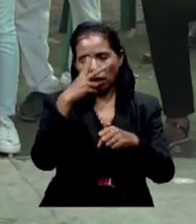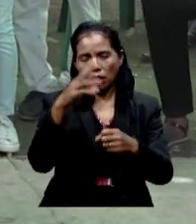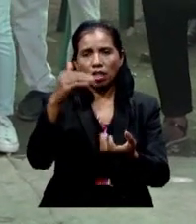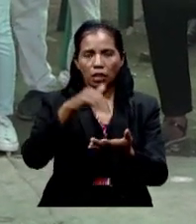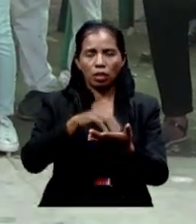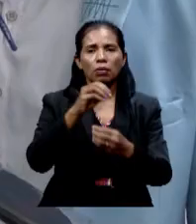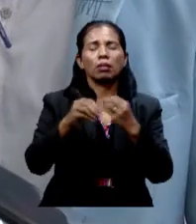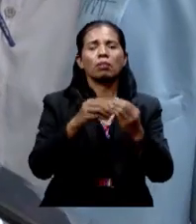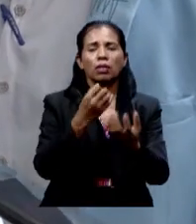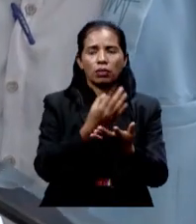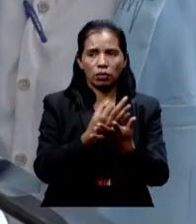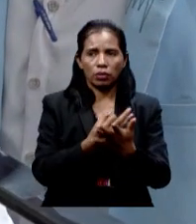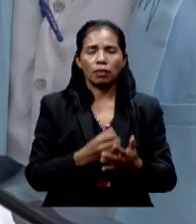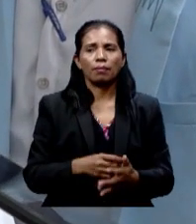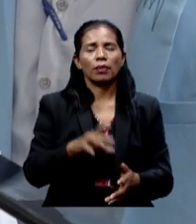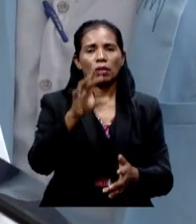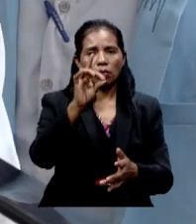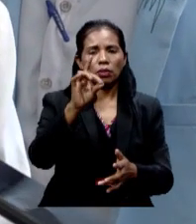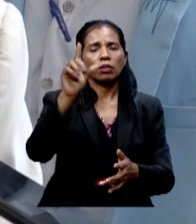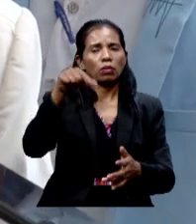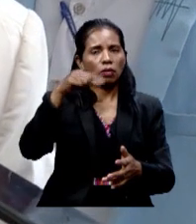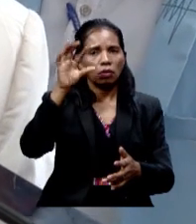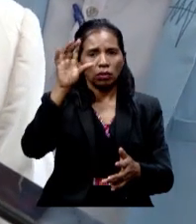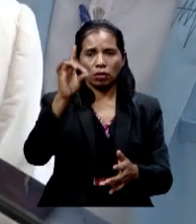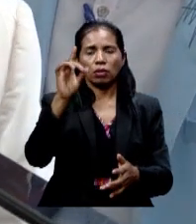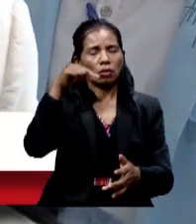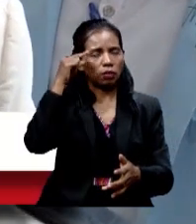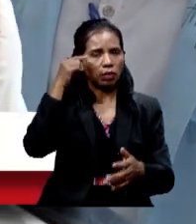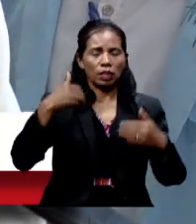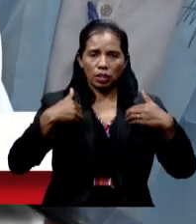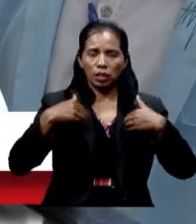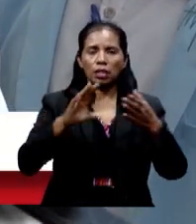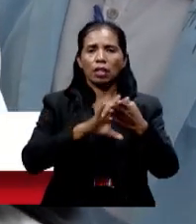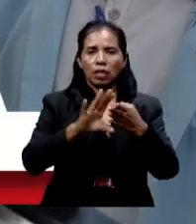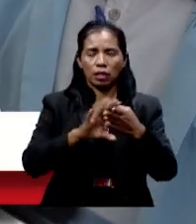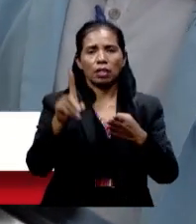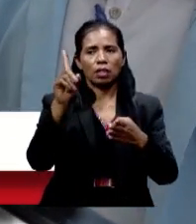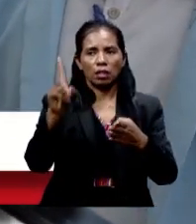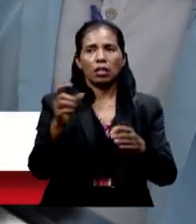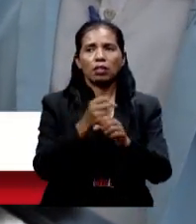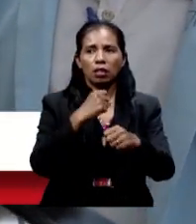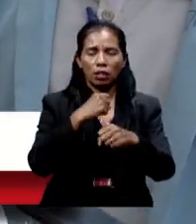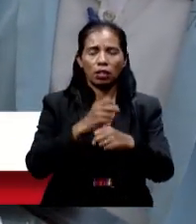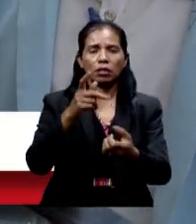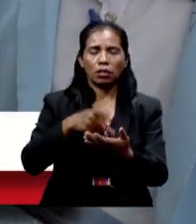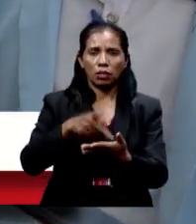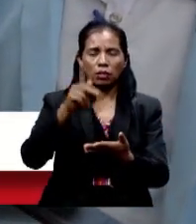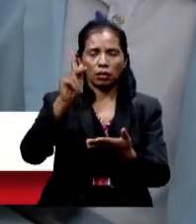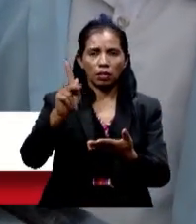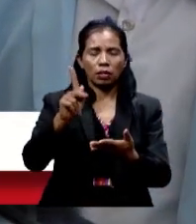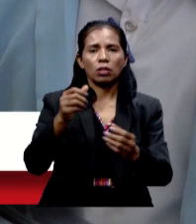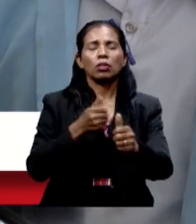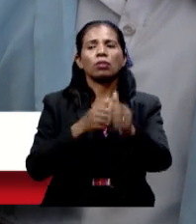orçamento. Tabo governo, e até ona pedido ida ba atuhalo pagamento ba jeia ba